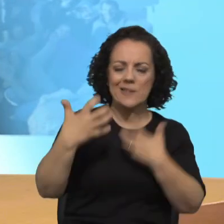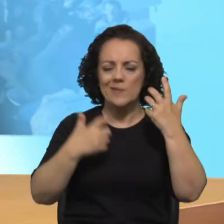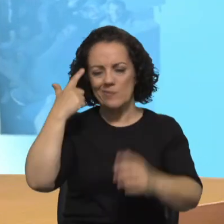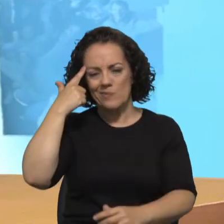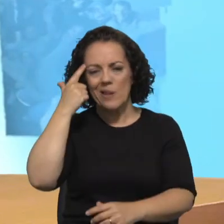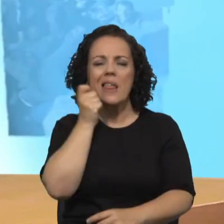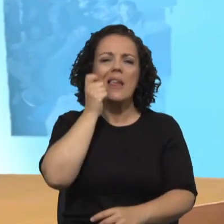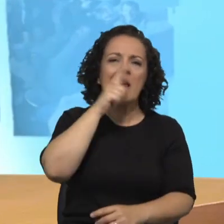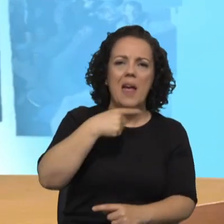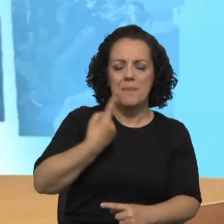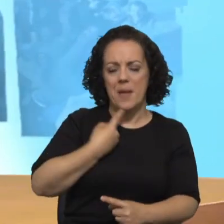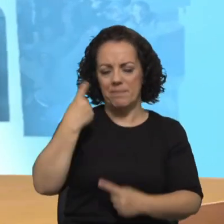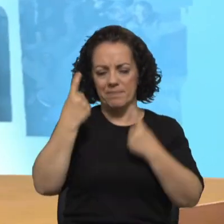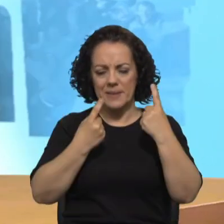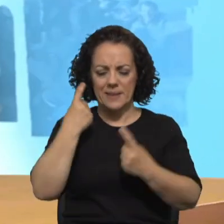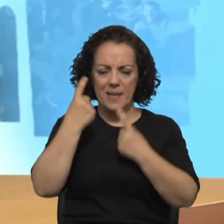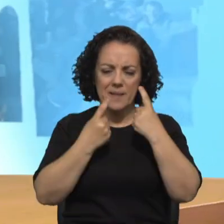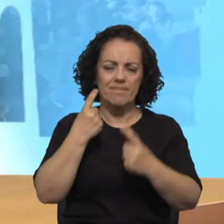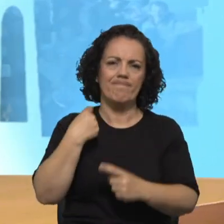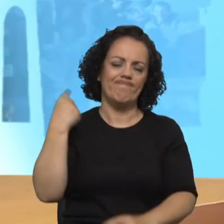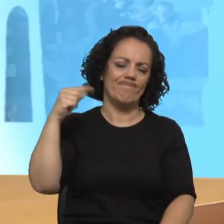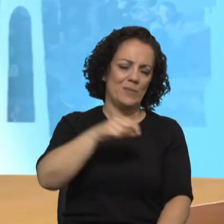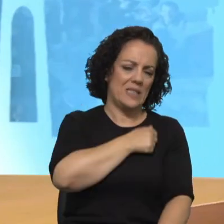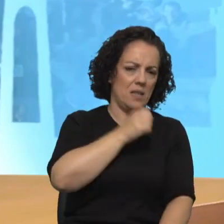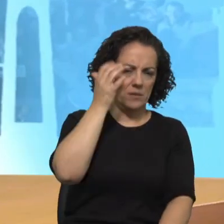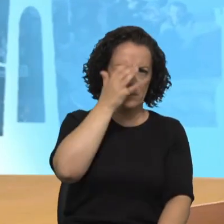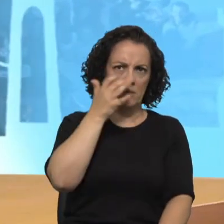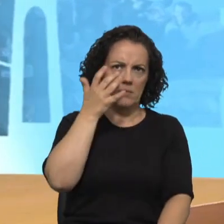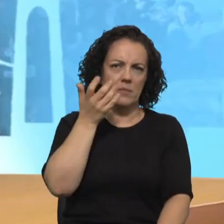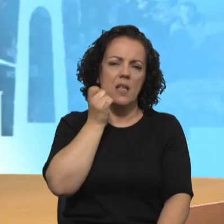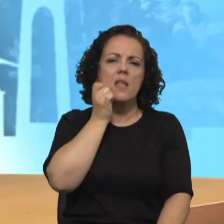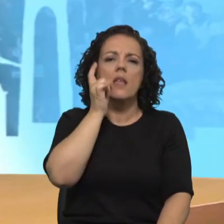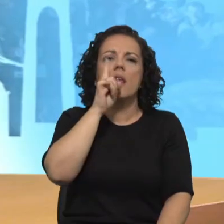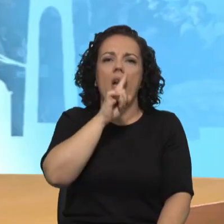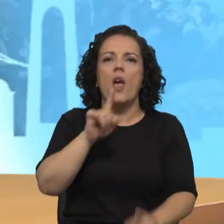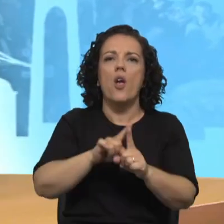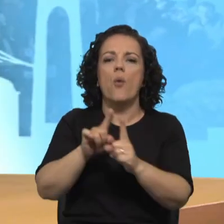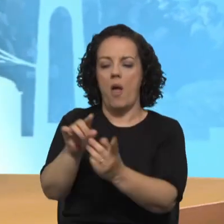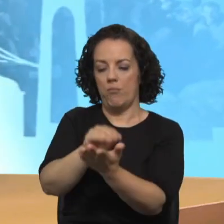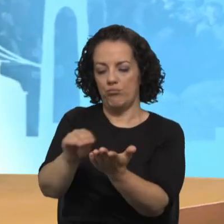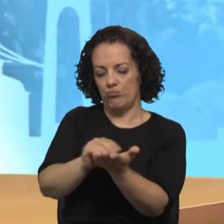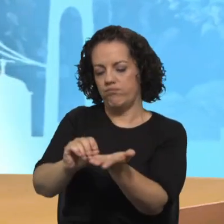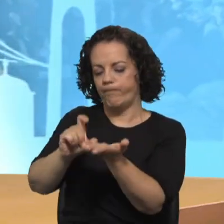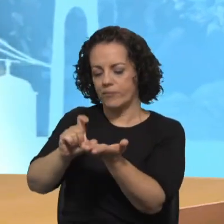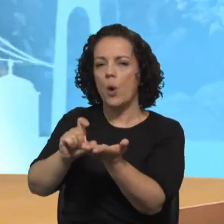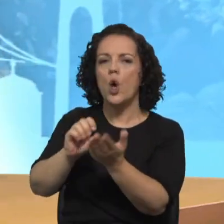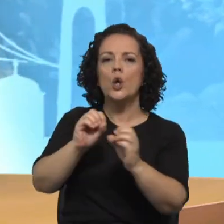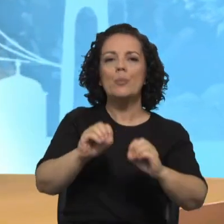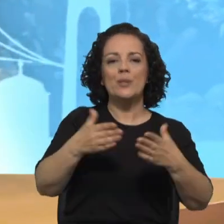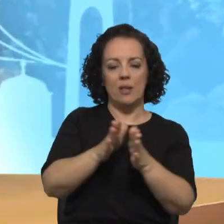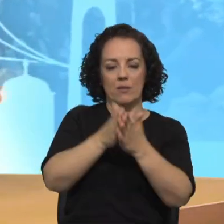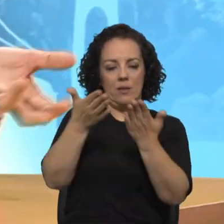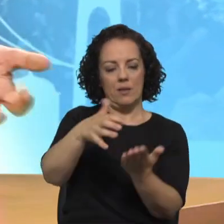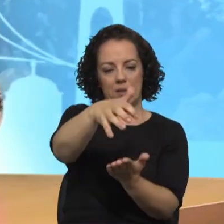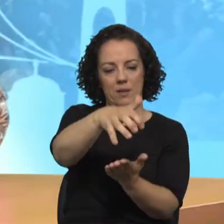quem é que poderá ser. E eu vim para casa pensar e pensei, de facto, quem é que poderá falar melhor que ninguém da experiência das